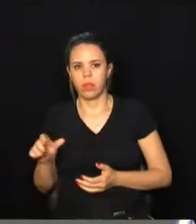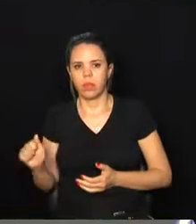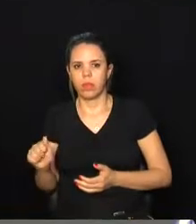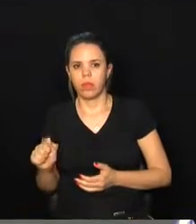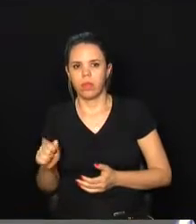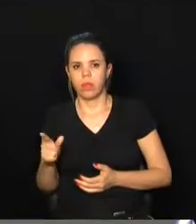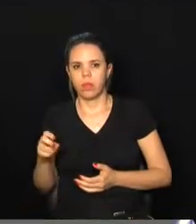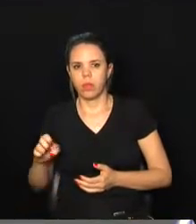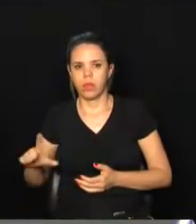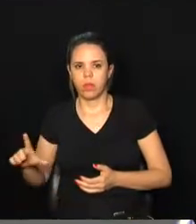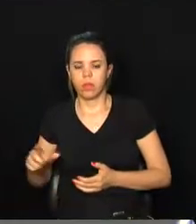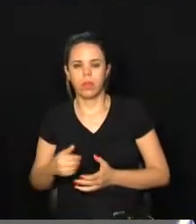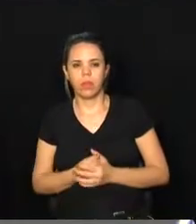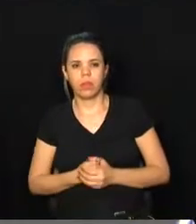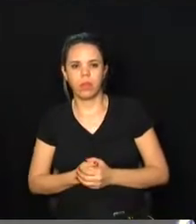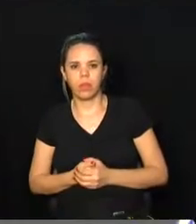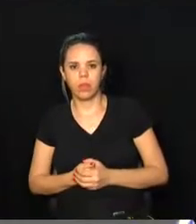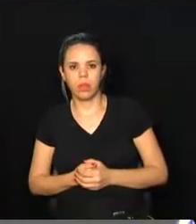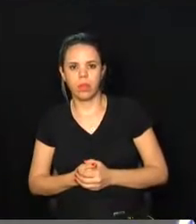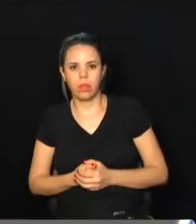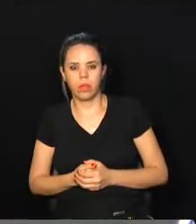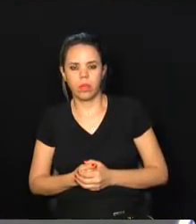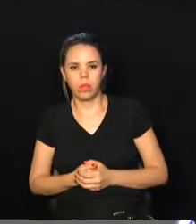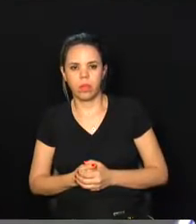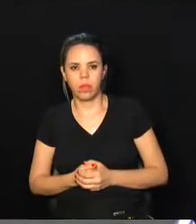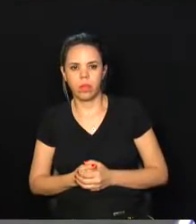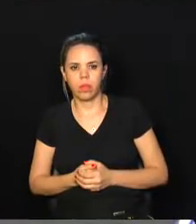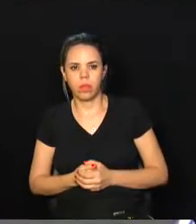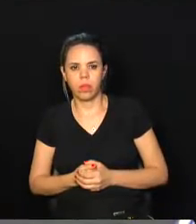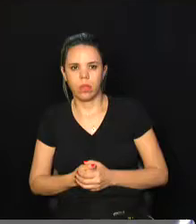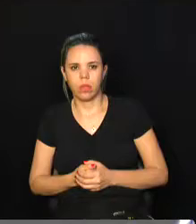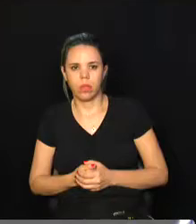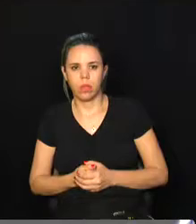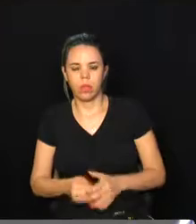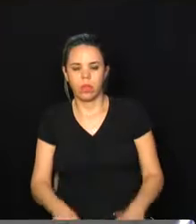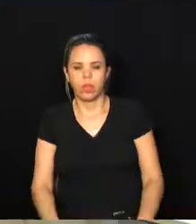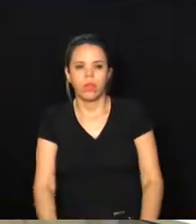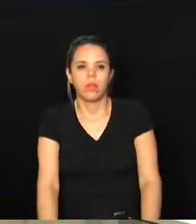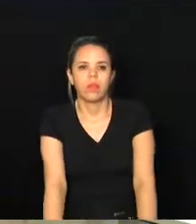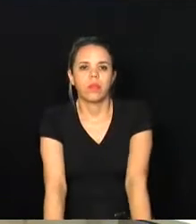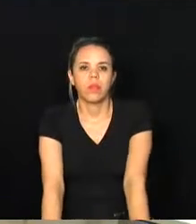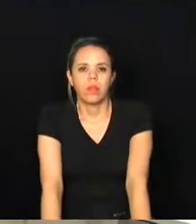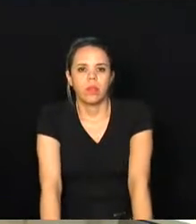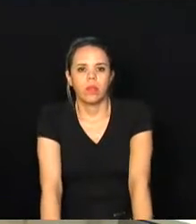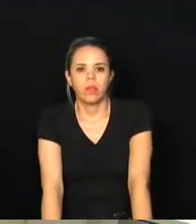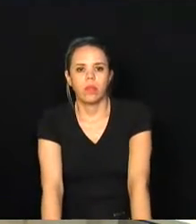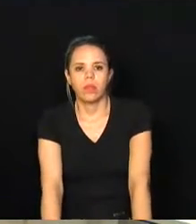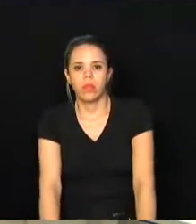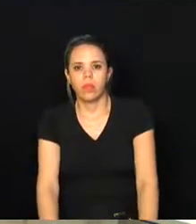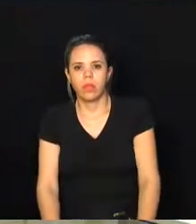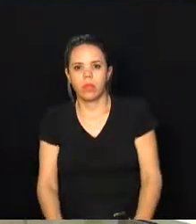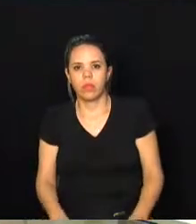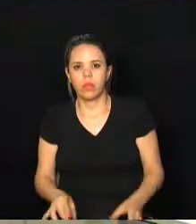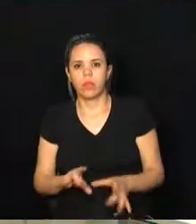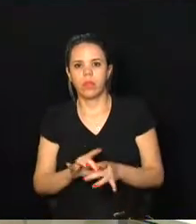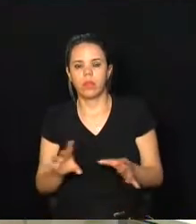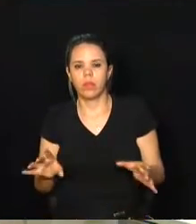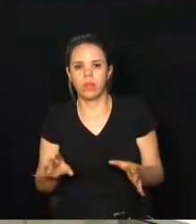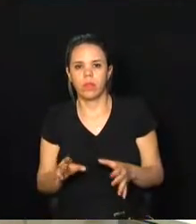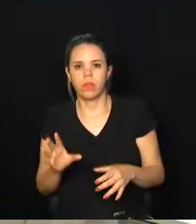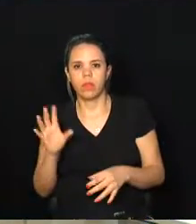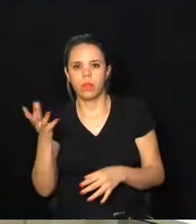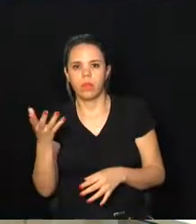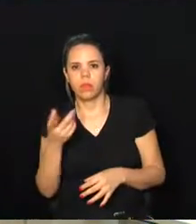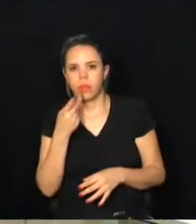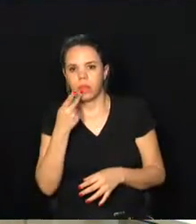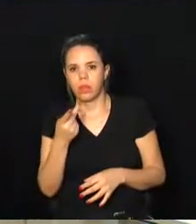o Daniel, e aqui seria para a Maria Jô. E fiquem à vontade aí, gente. Se de repente alguém quer